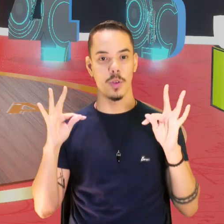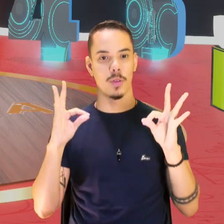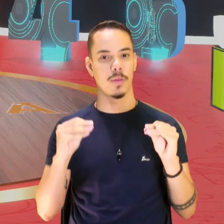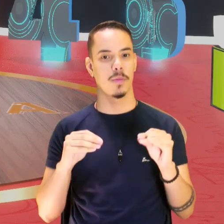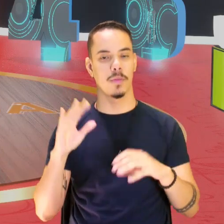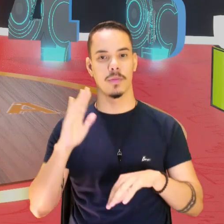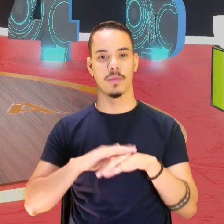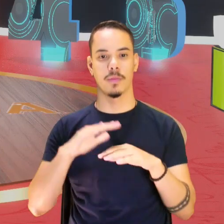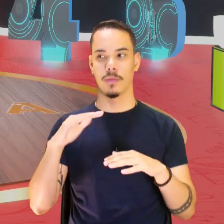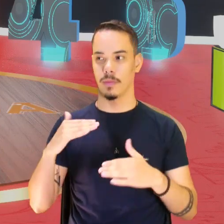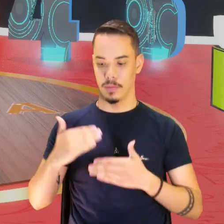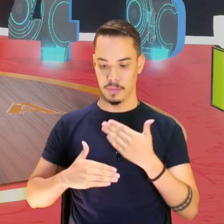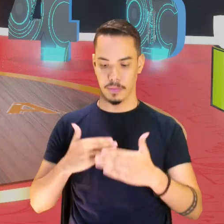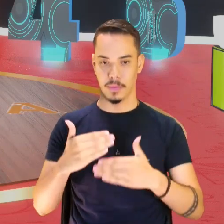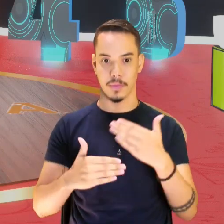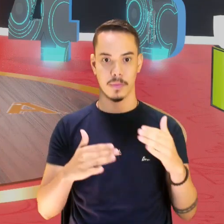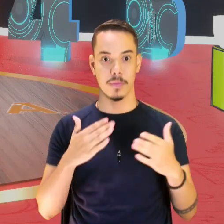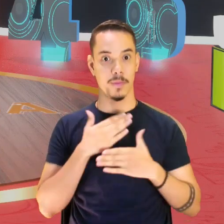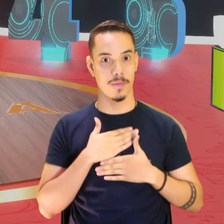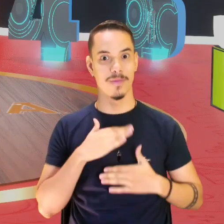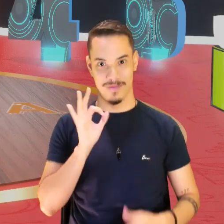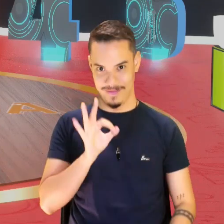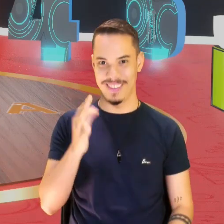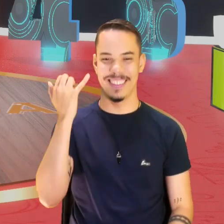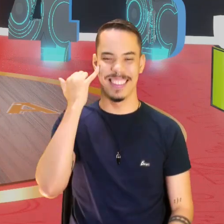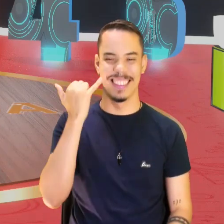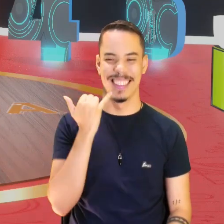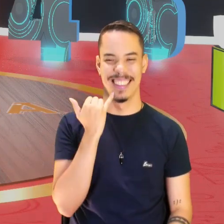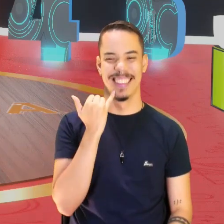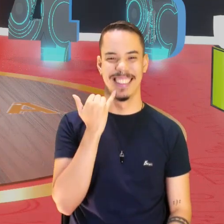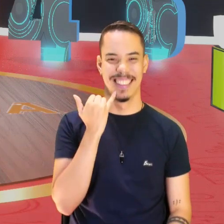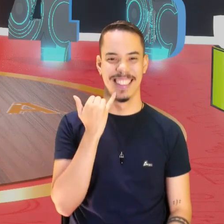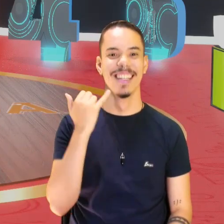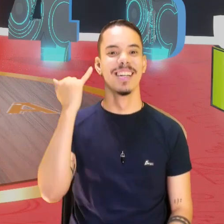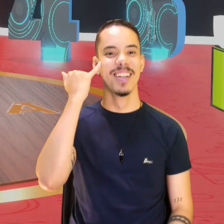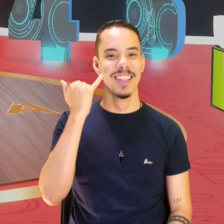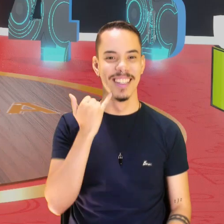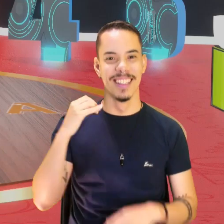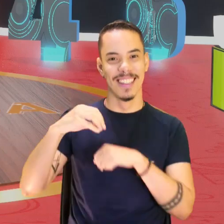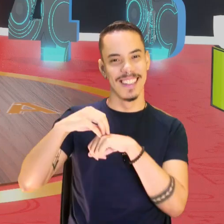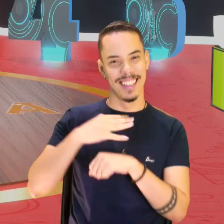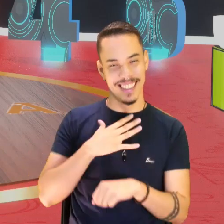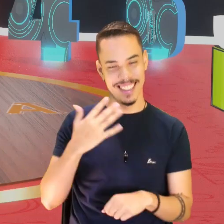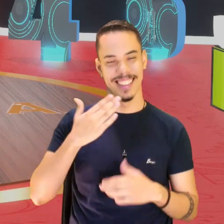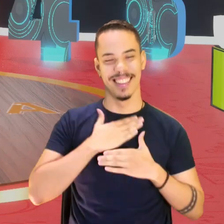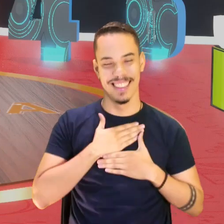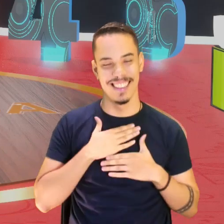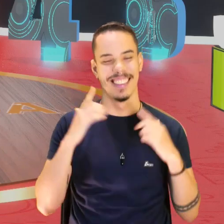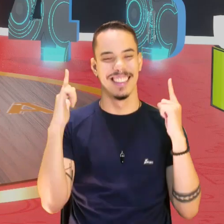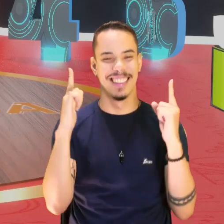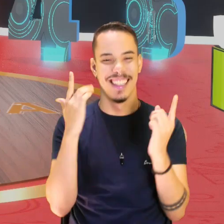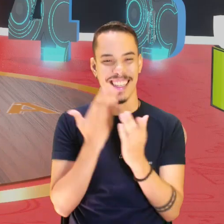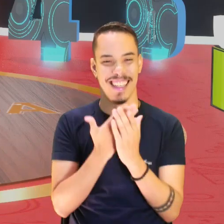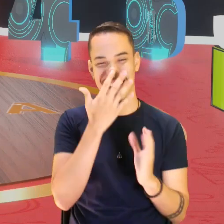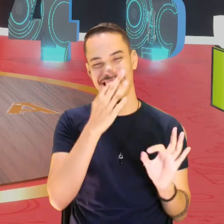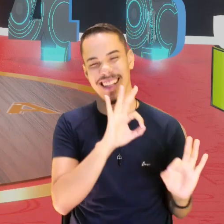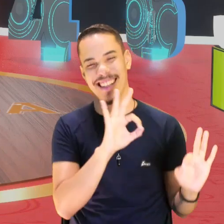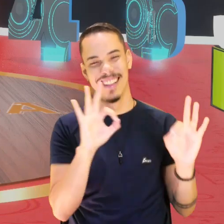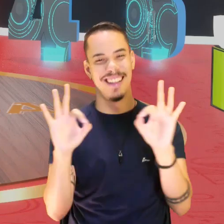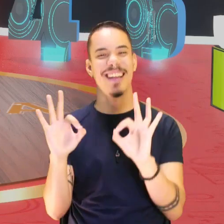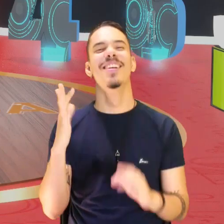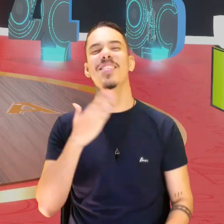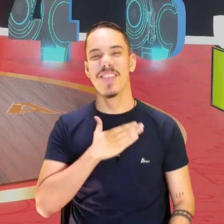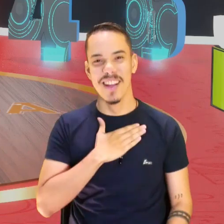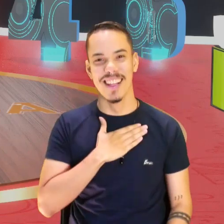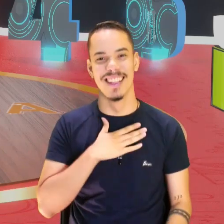mais gradativo, mais agradável, não é, Vitor? O Vitor nos disse aqui que se diverte assistindo as nossas aulas, para te ver que ele gosta